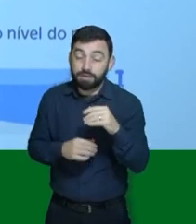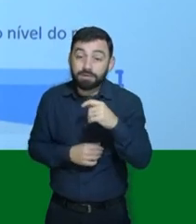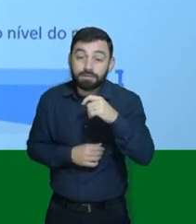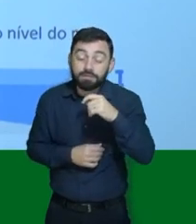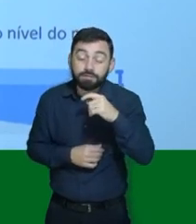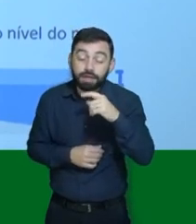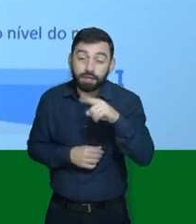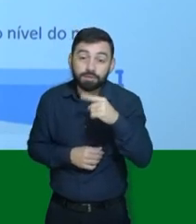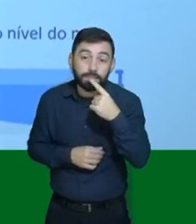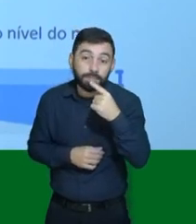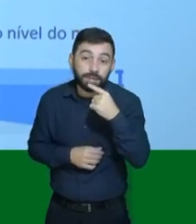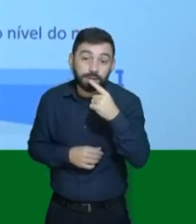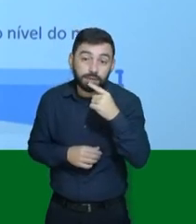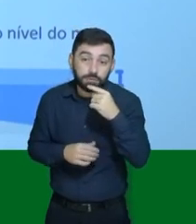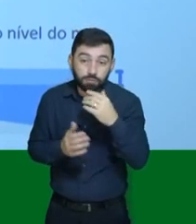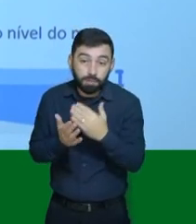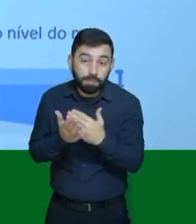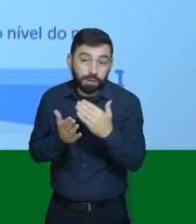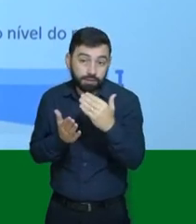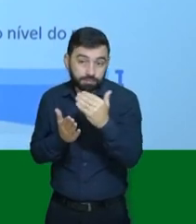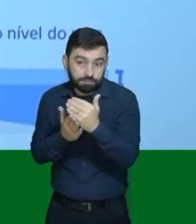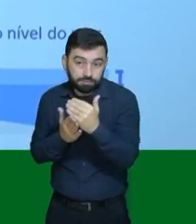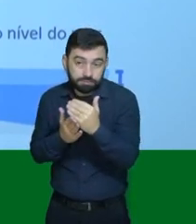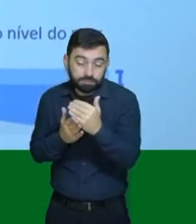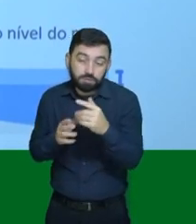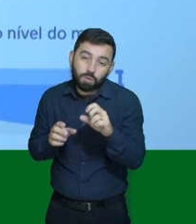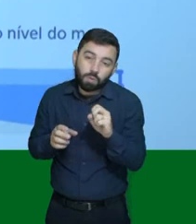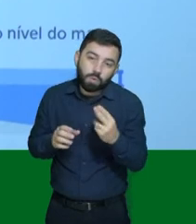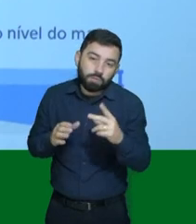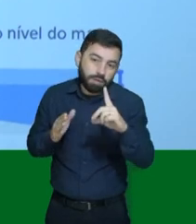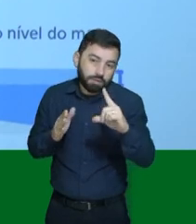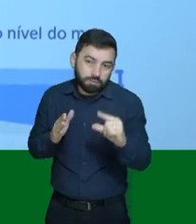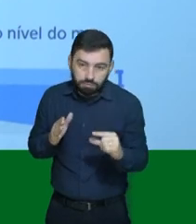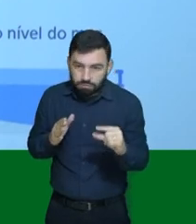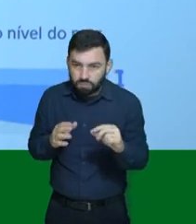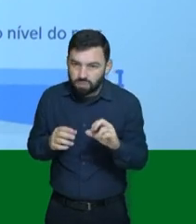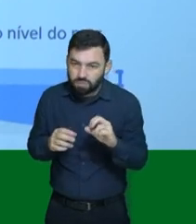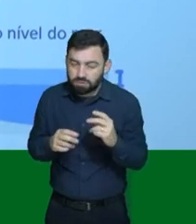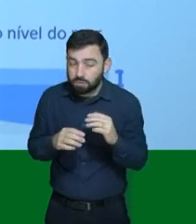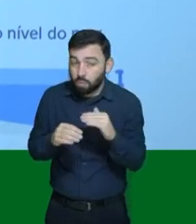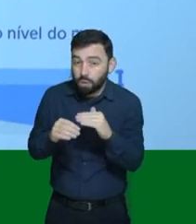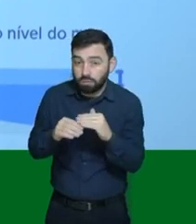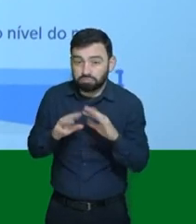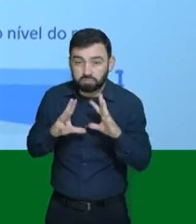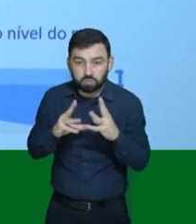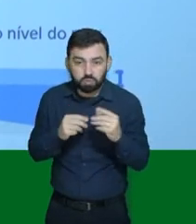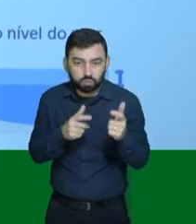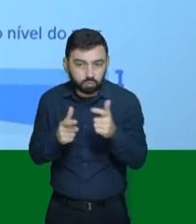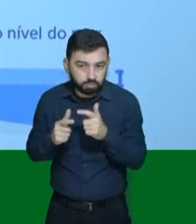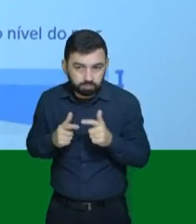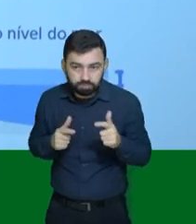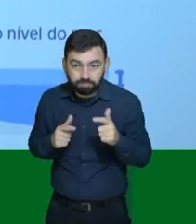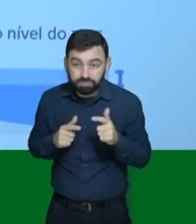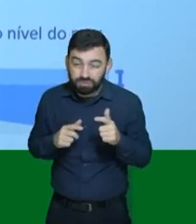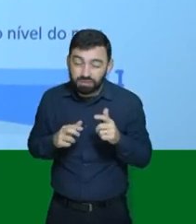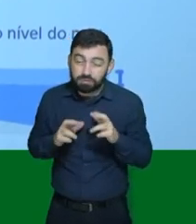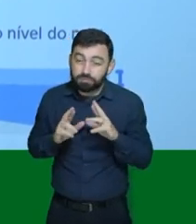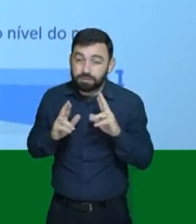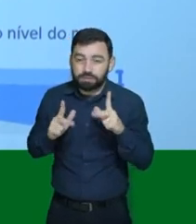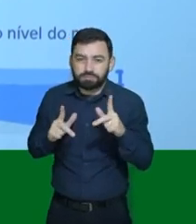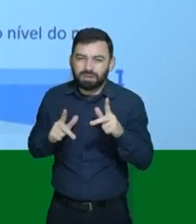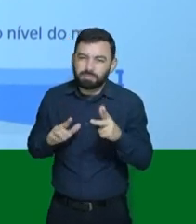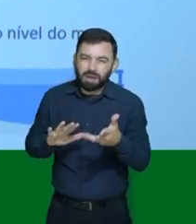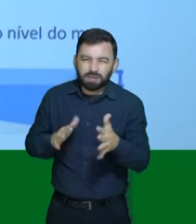estão em vermelhos têm o maior aumento e aqui menor aumento, né, então não é igual em todos os lugares, é bem, né, diferente, mas